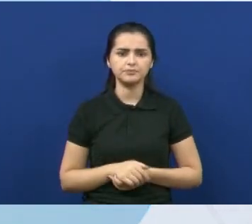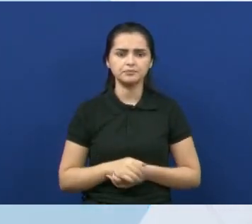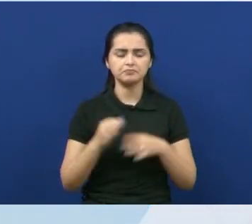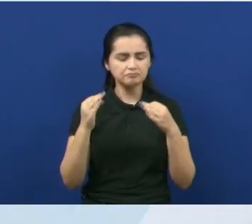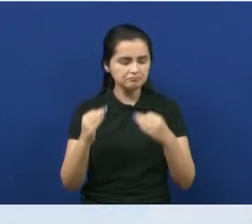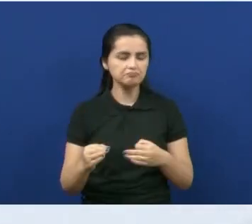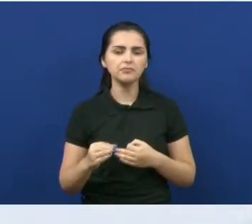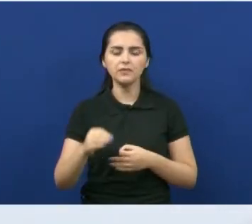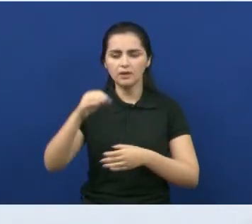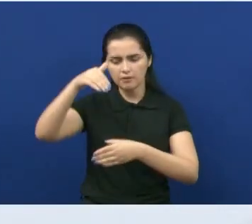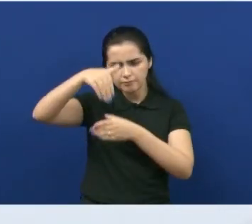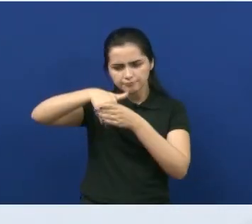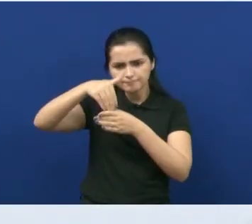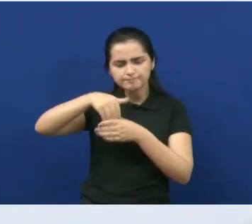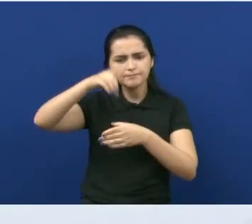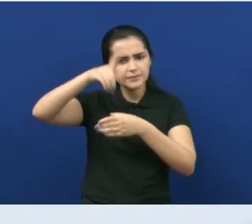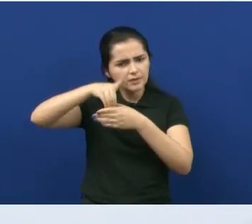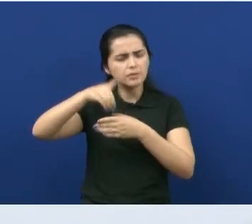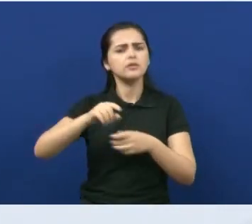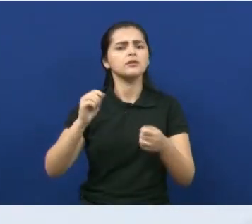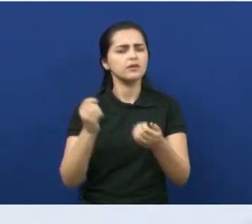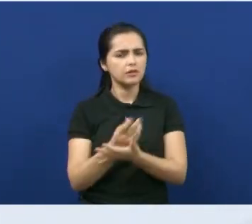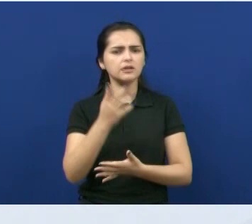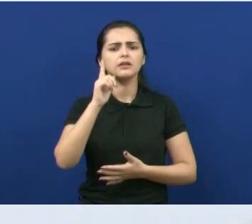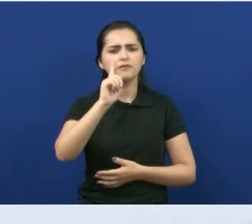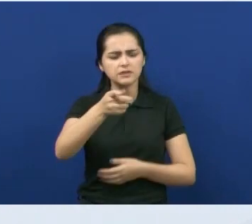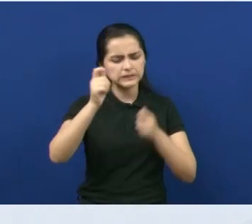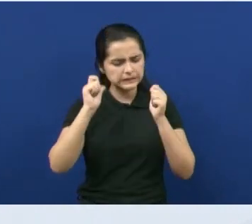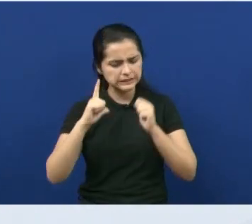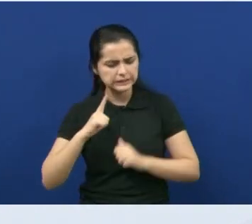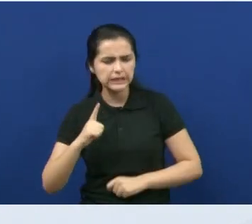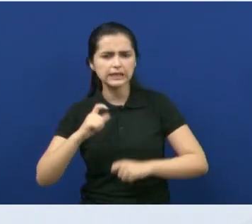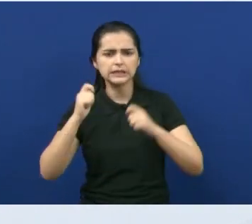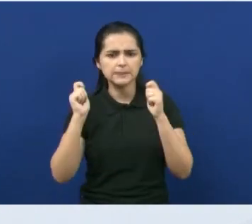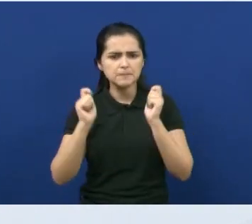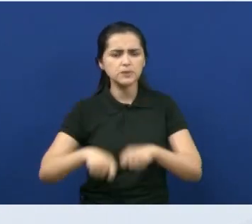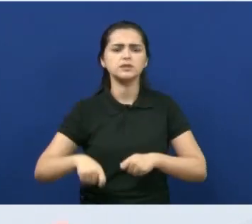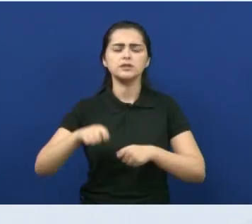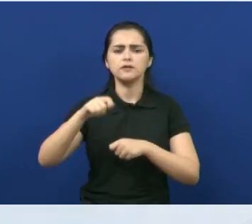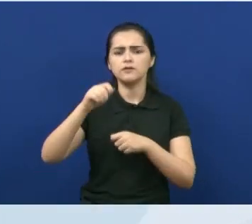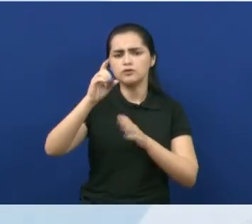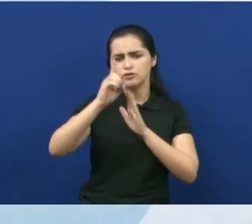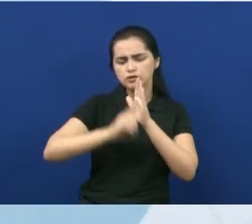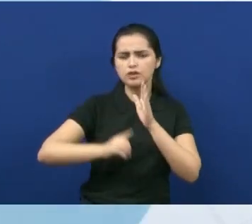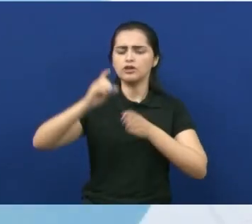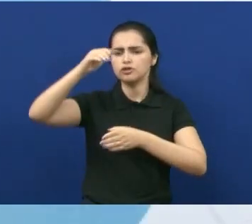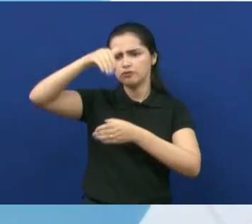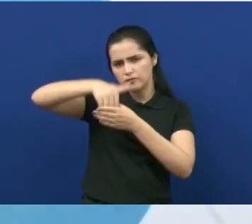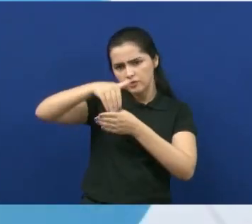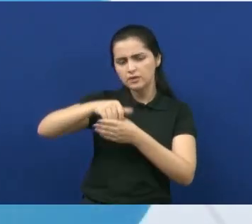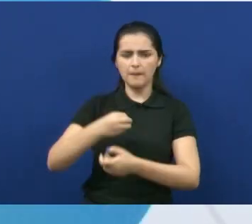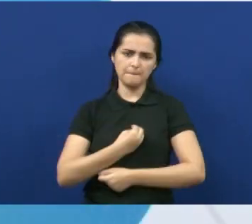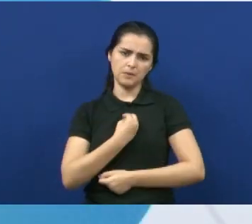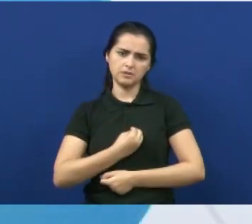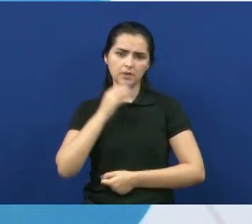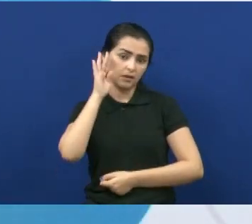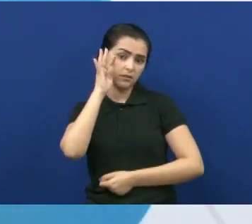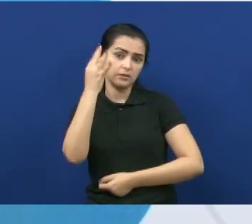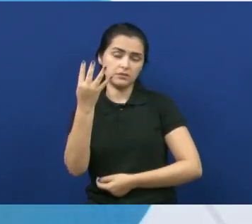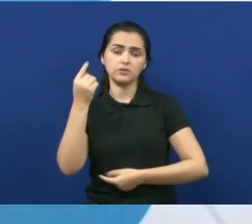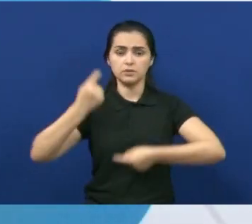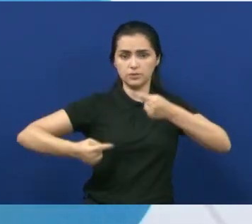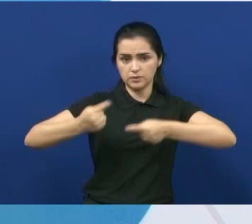democracia funcione. Você tem que ter o direito de votar, você tem que ter o direito de participar das nossas decisões